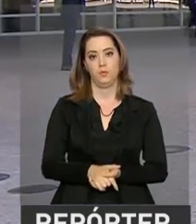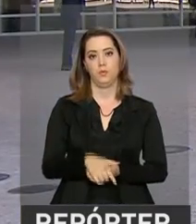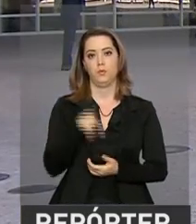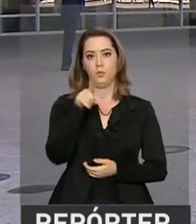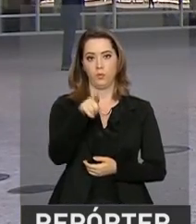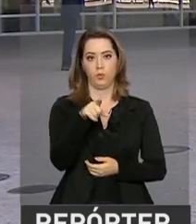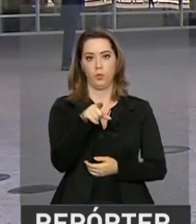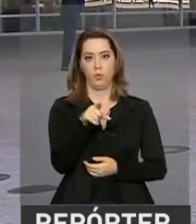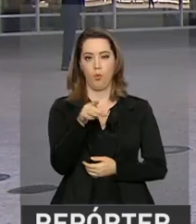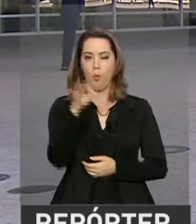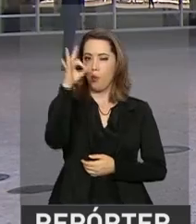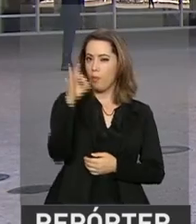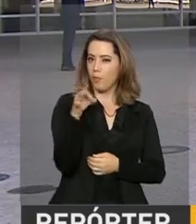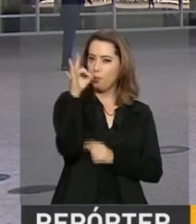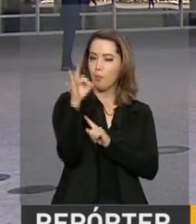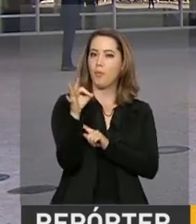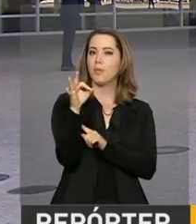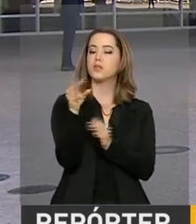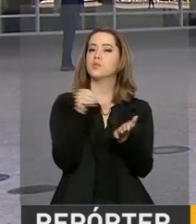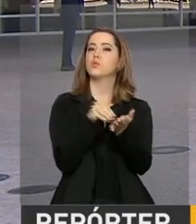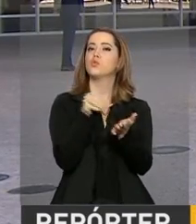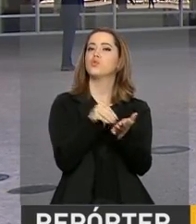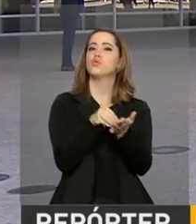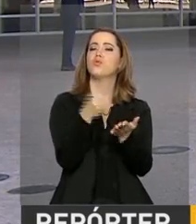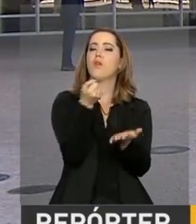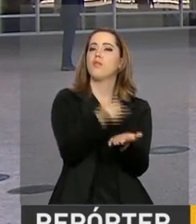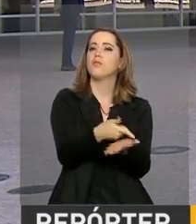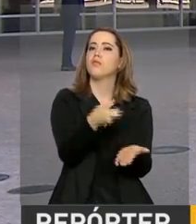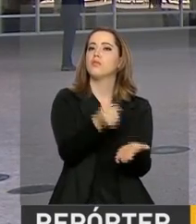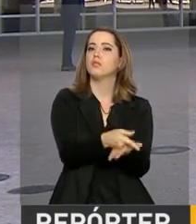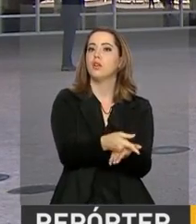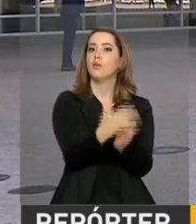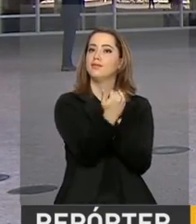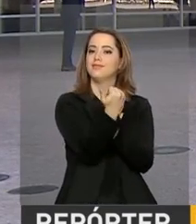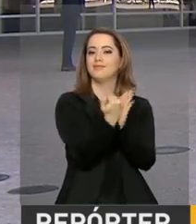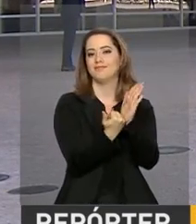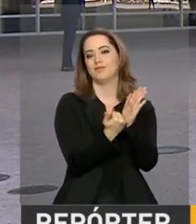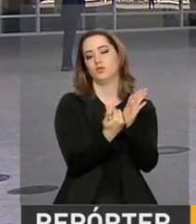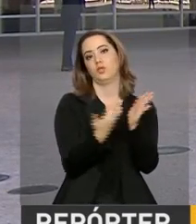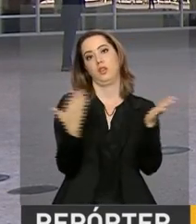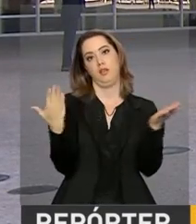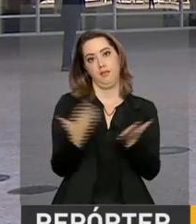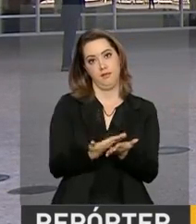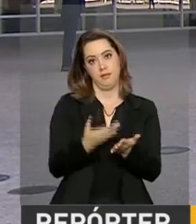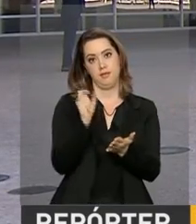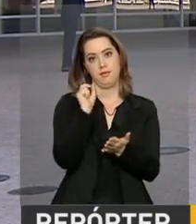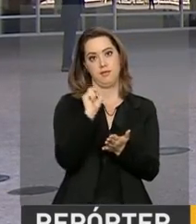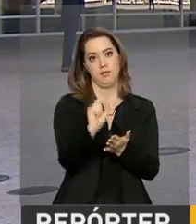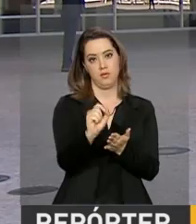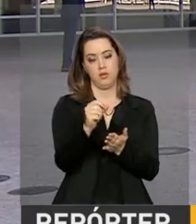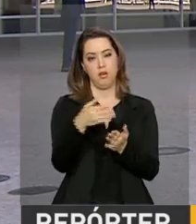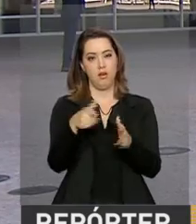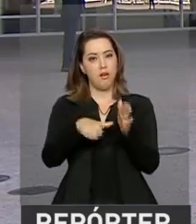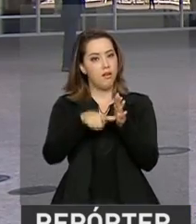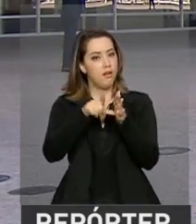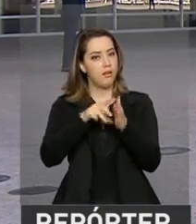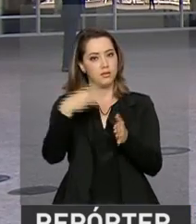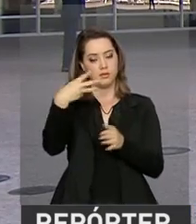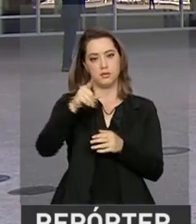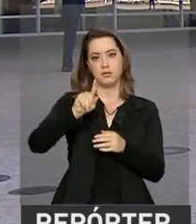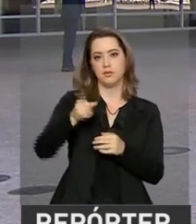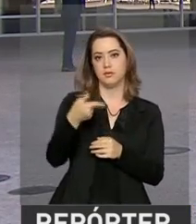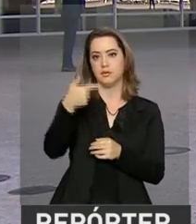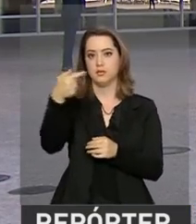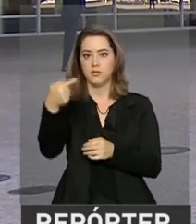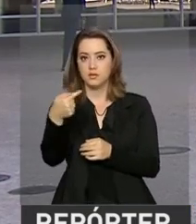o percentual de inadimplência no país, como você falou, caiu de 3,7% do total de operações financeiras